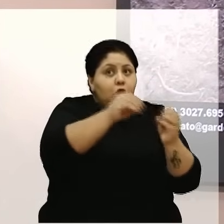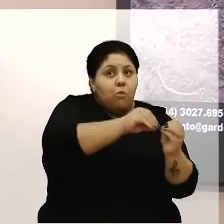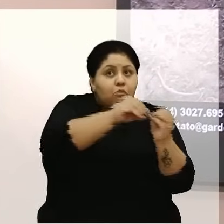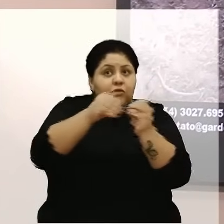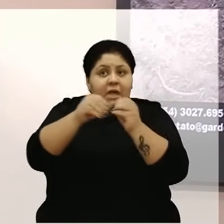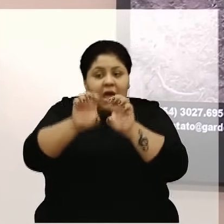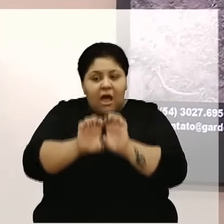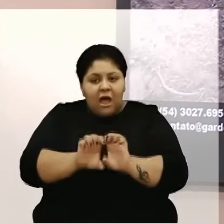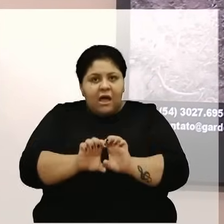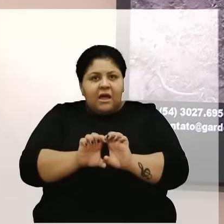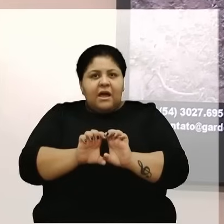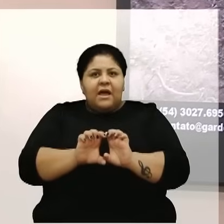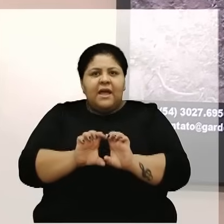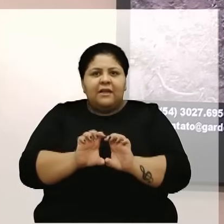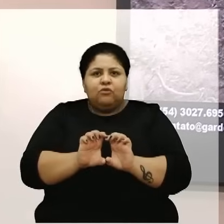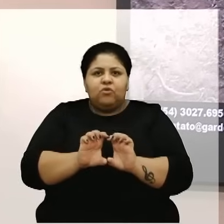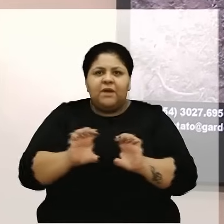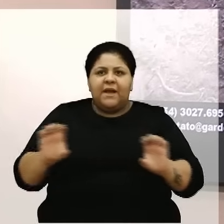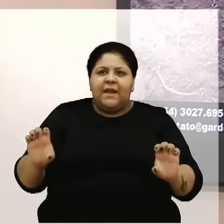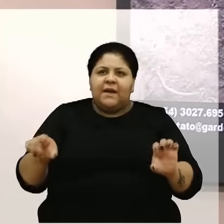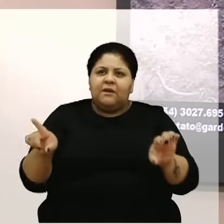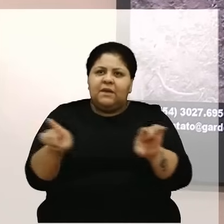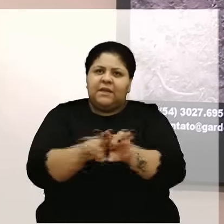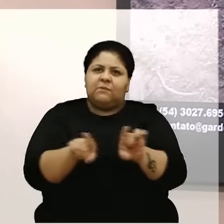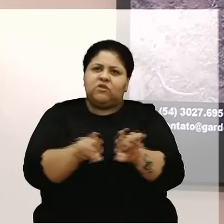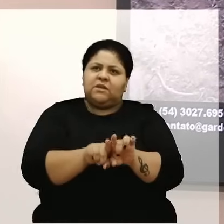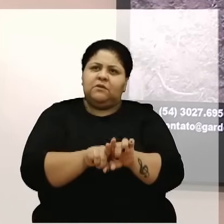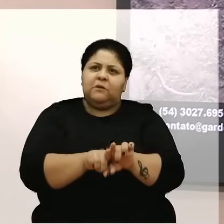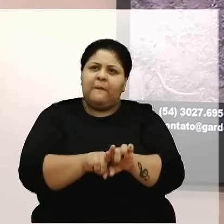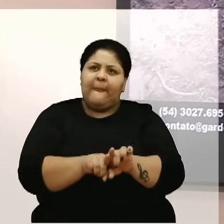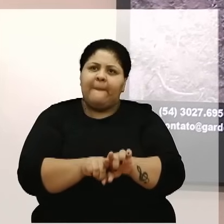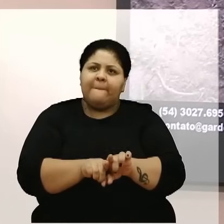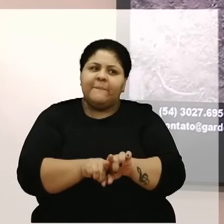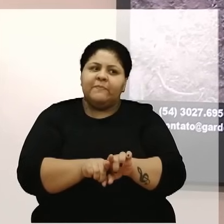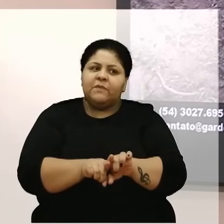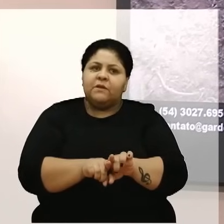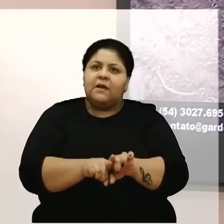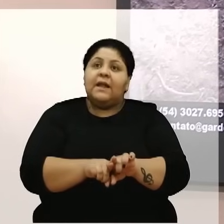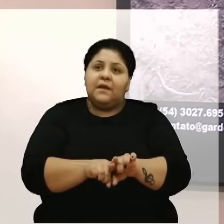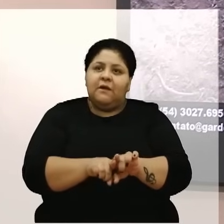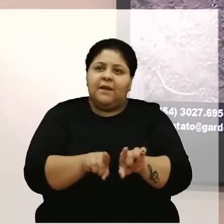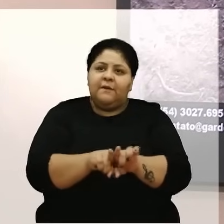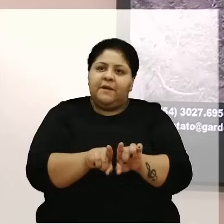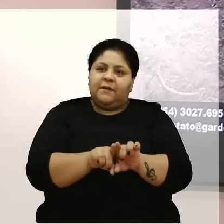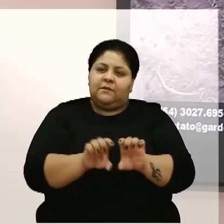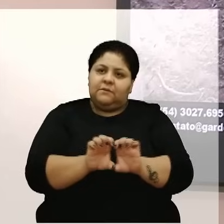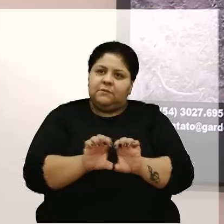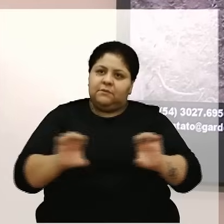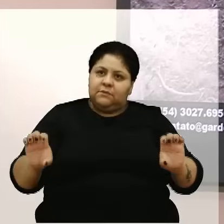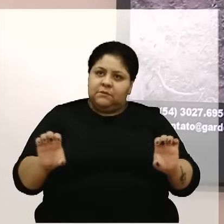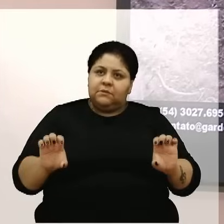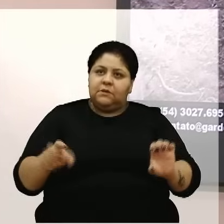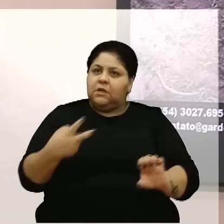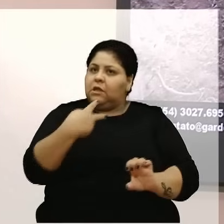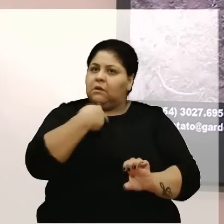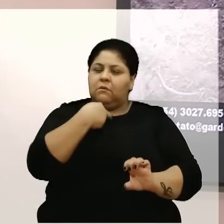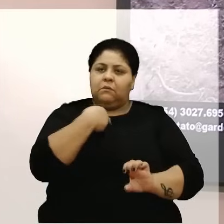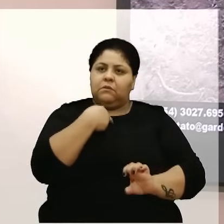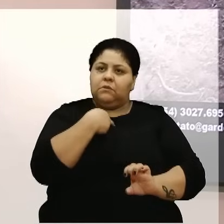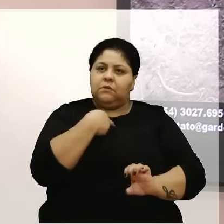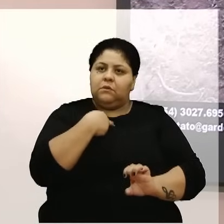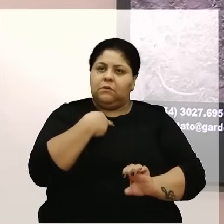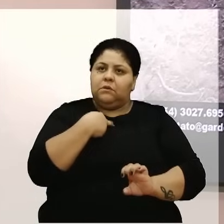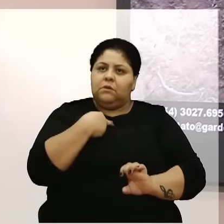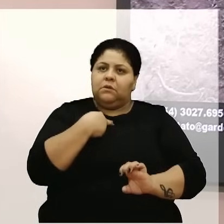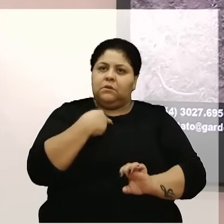sabe que afeta aí 30% da comunidade e a gente não quer deixar a comunidade sem água. E também a gente não pode deixar